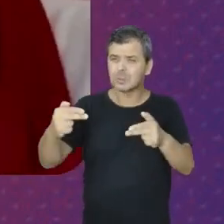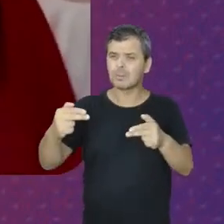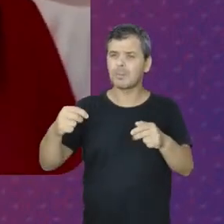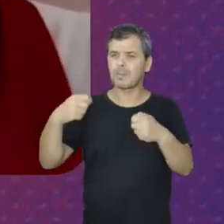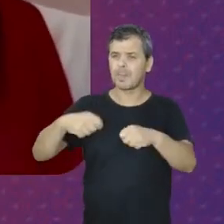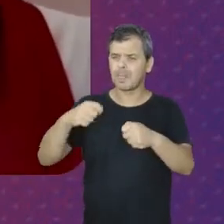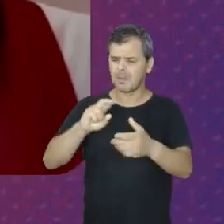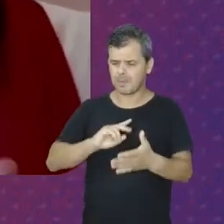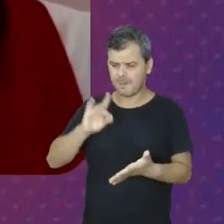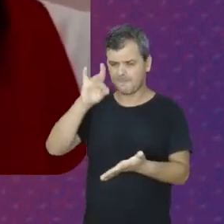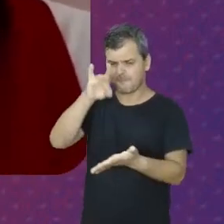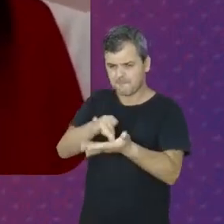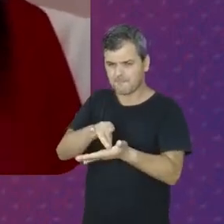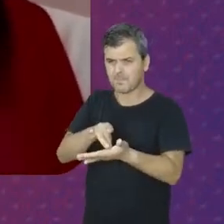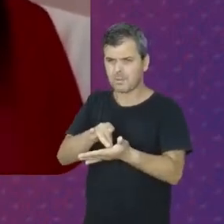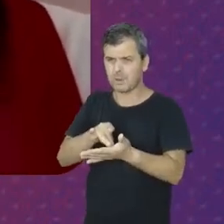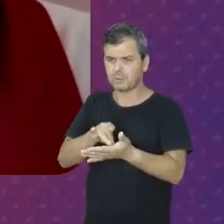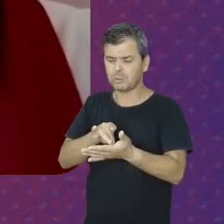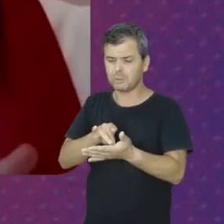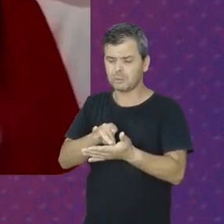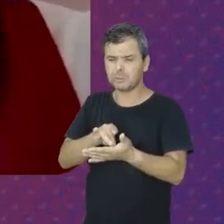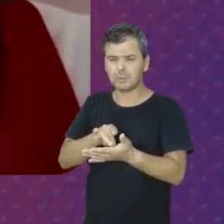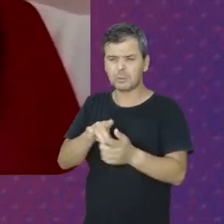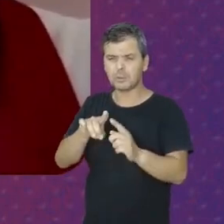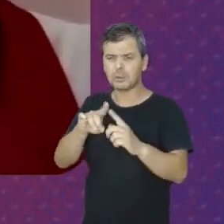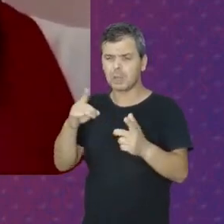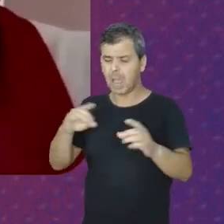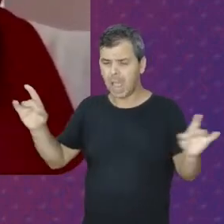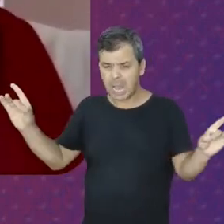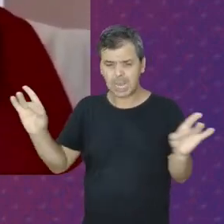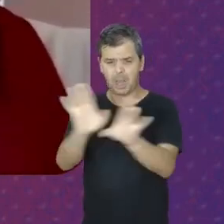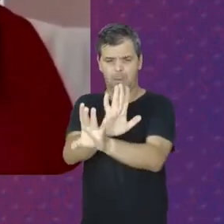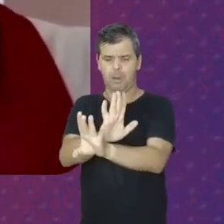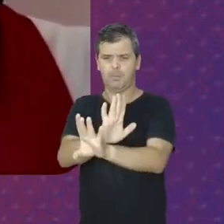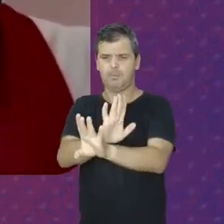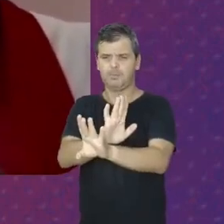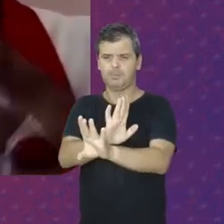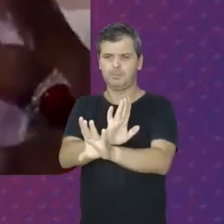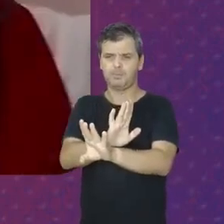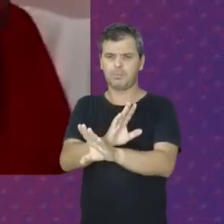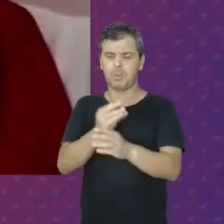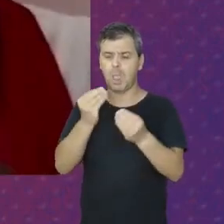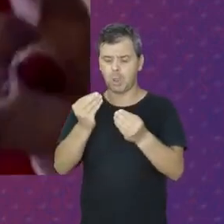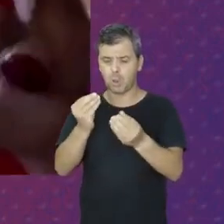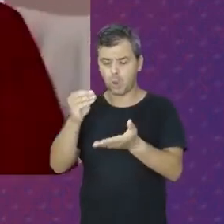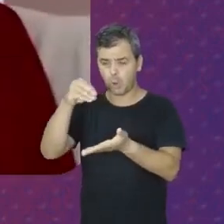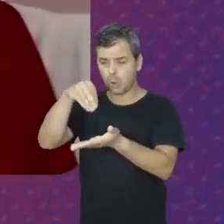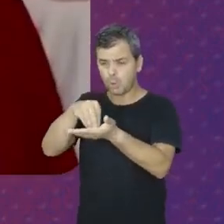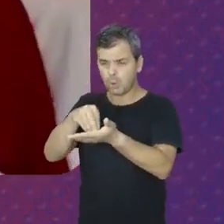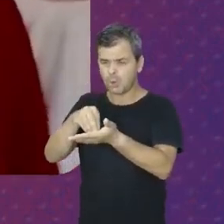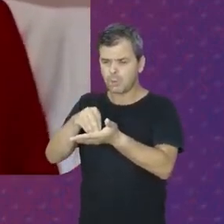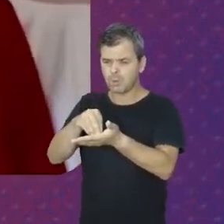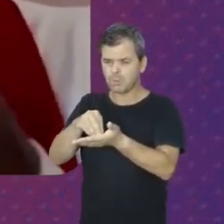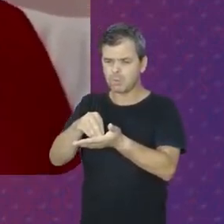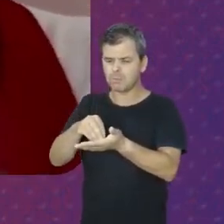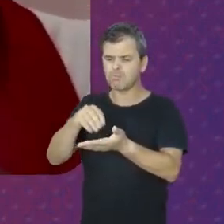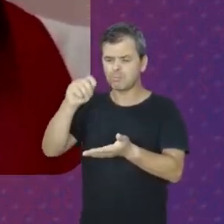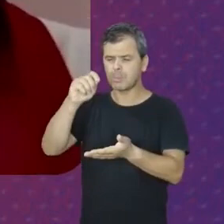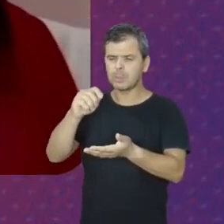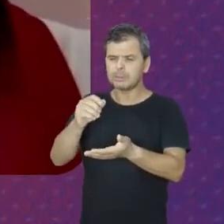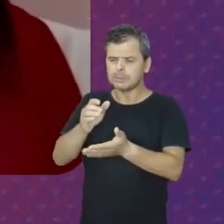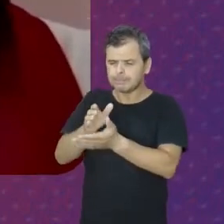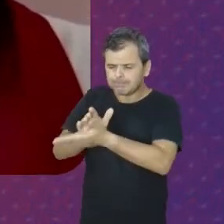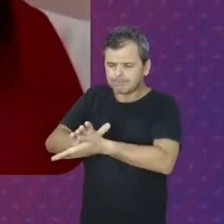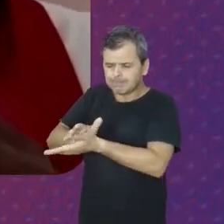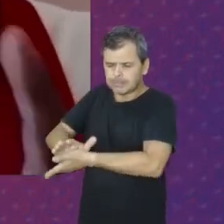ações afirmativas para, de fato, aniquilar, colocar os racistas e o racismo no